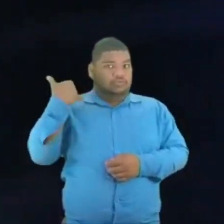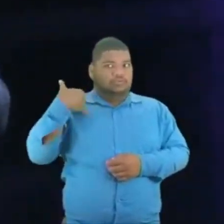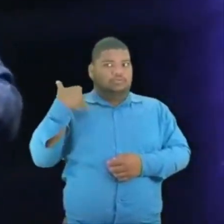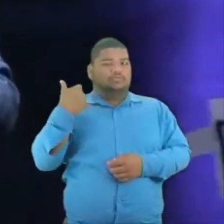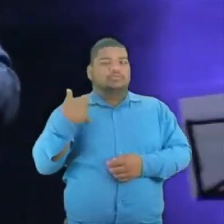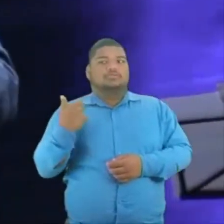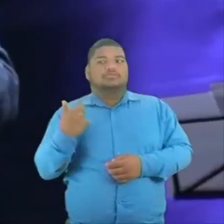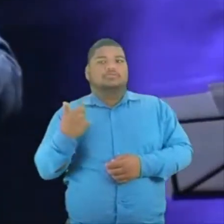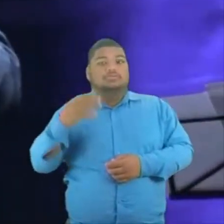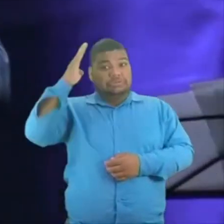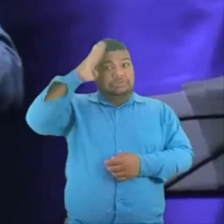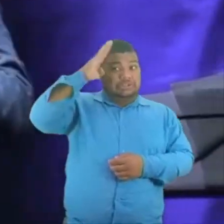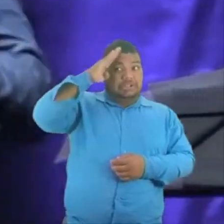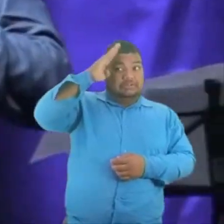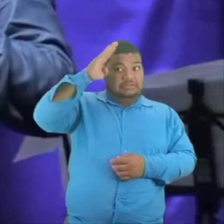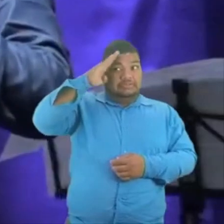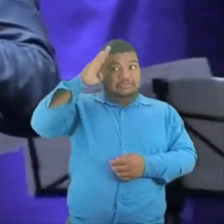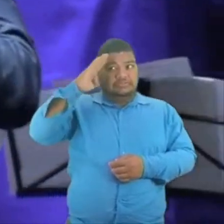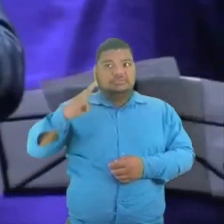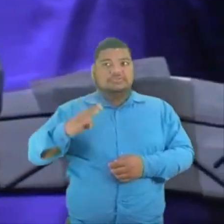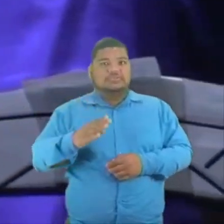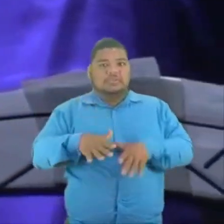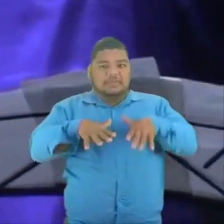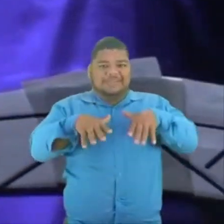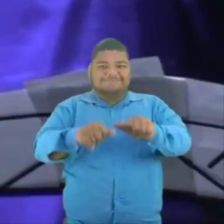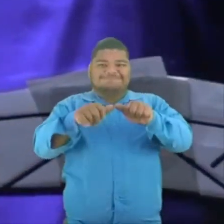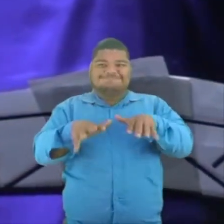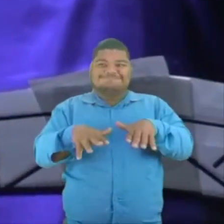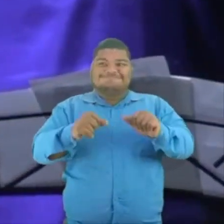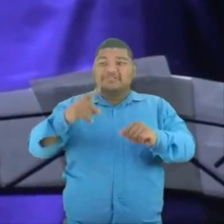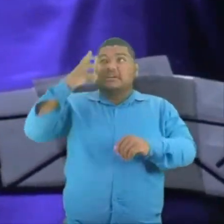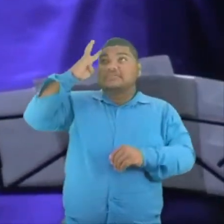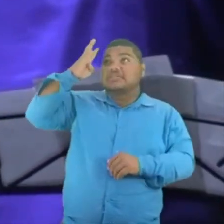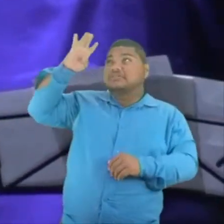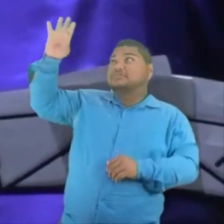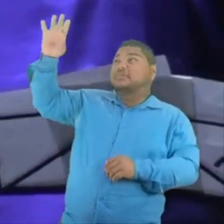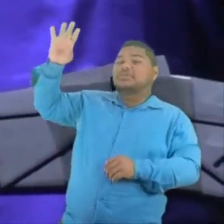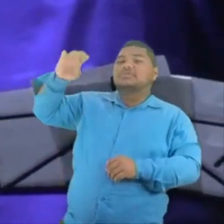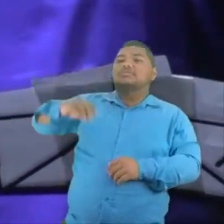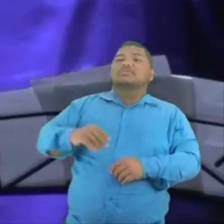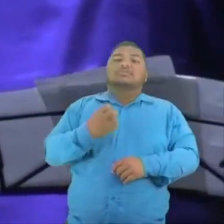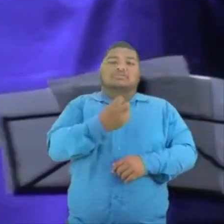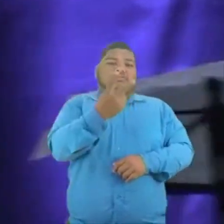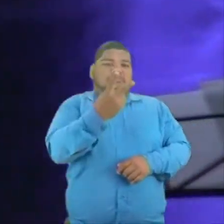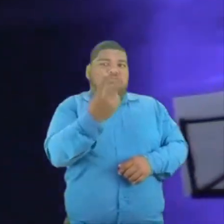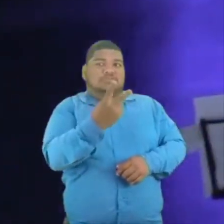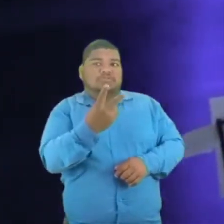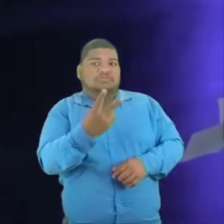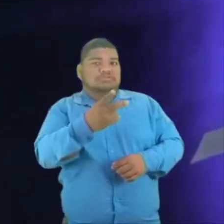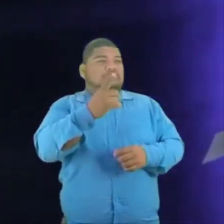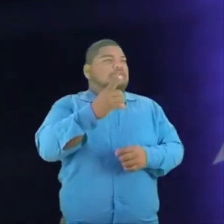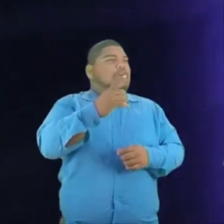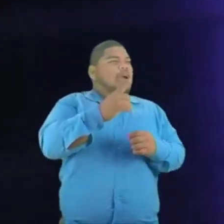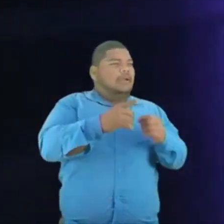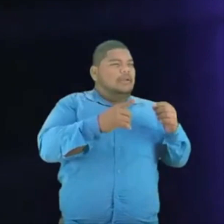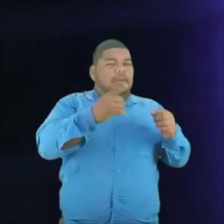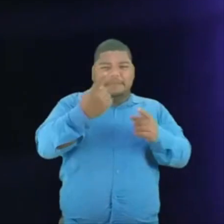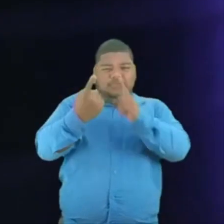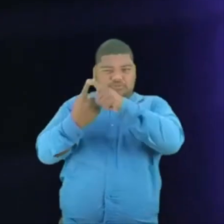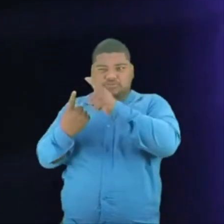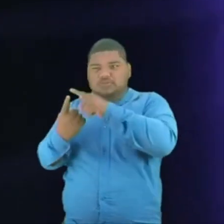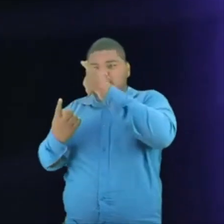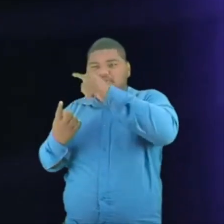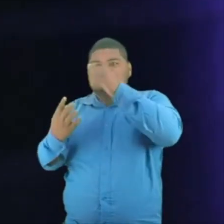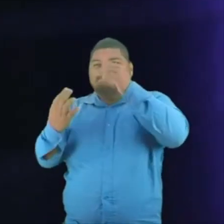O chefe dos padeiros, o chefe dos copeiros tiveram um sonho, os dois tiveram sonho, José revelou os sonhos, e para um deles ele